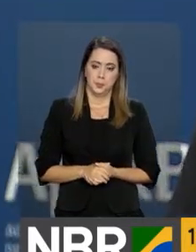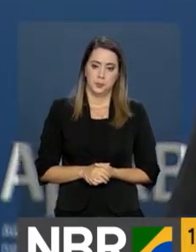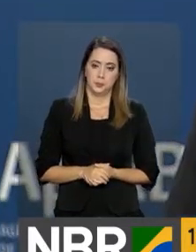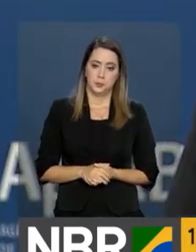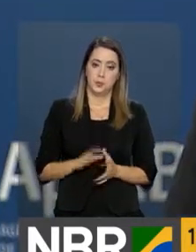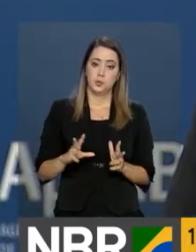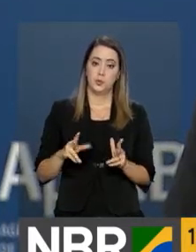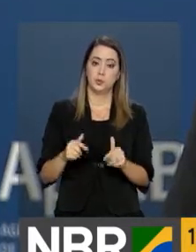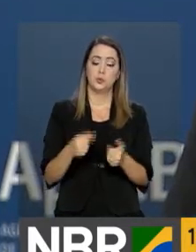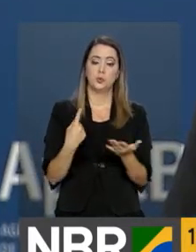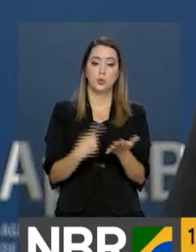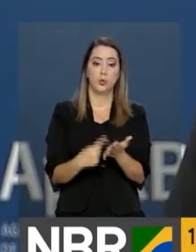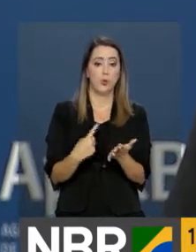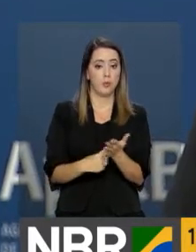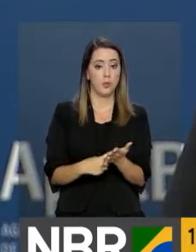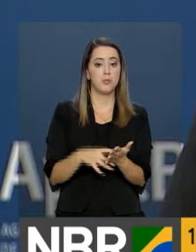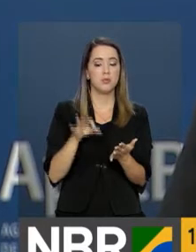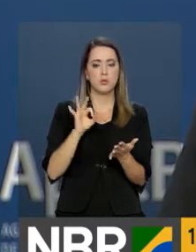isso tudo confirma que